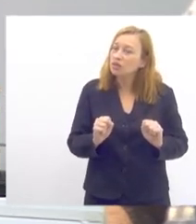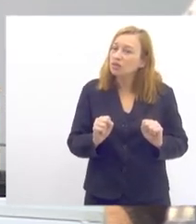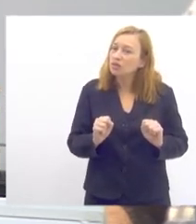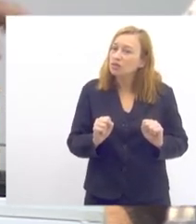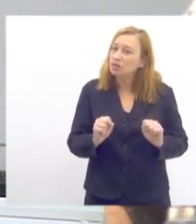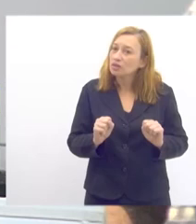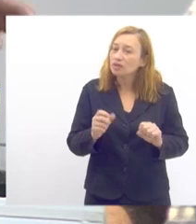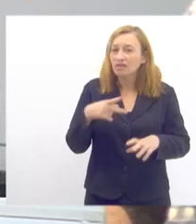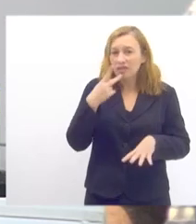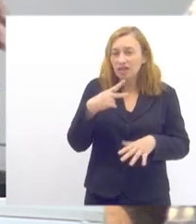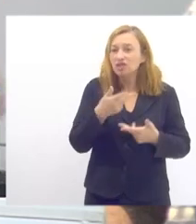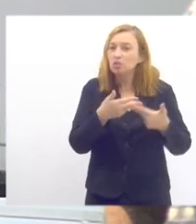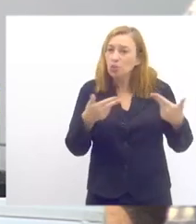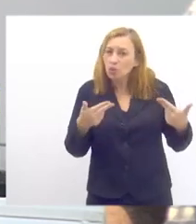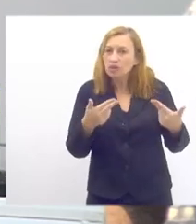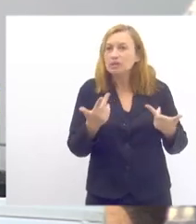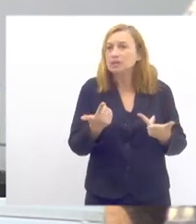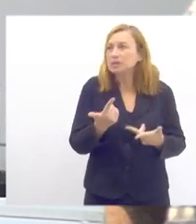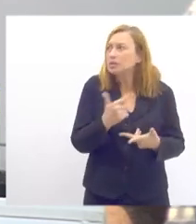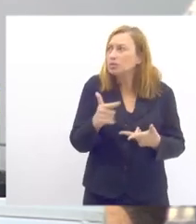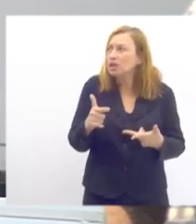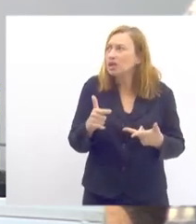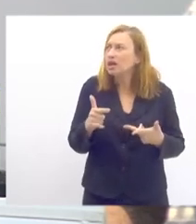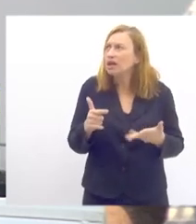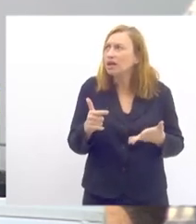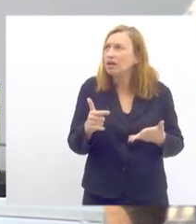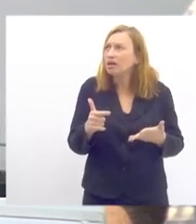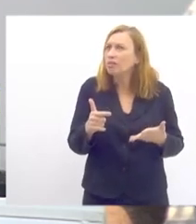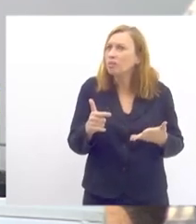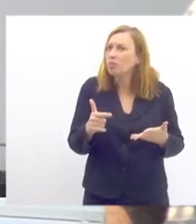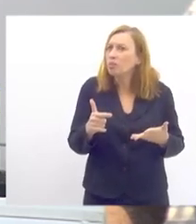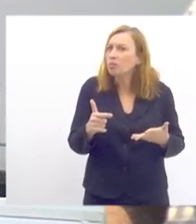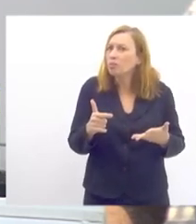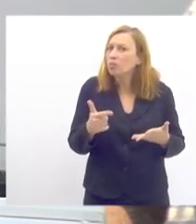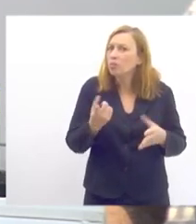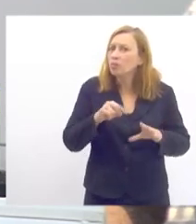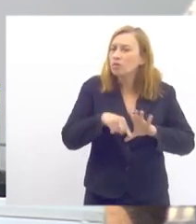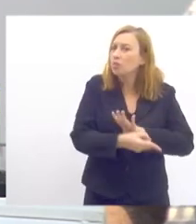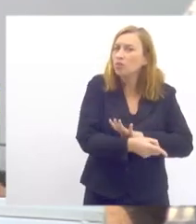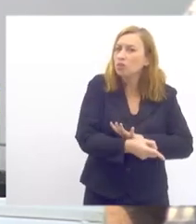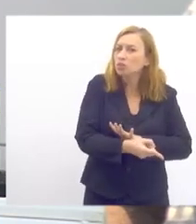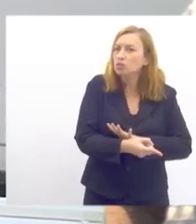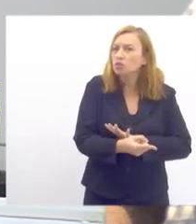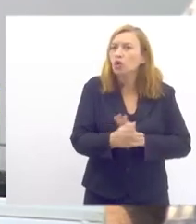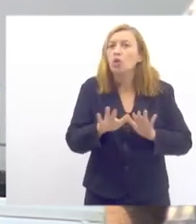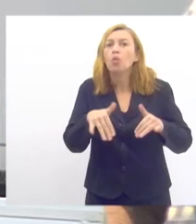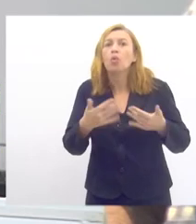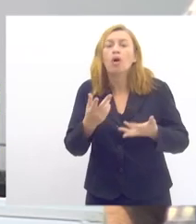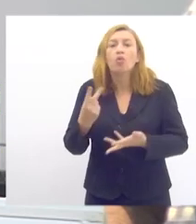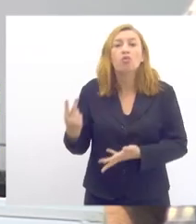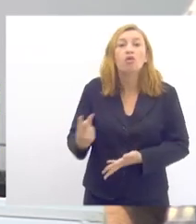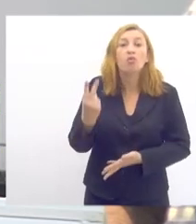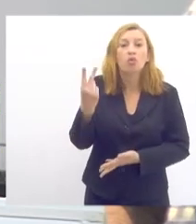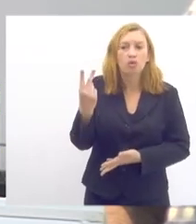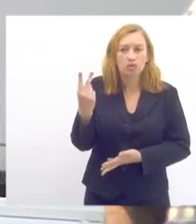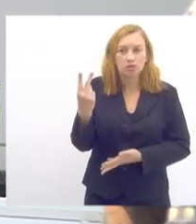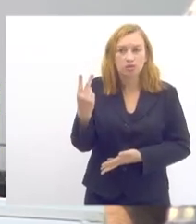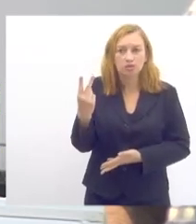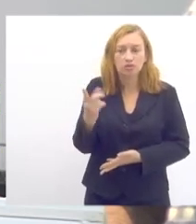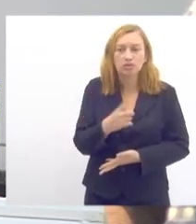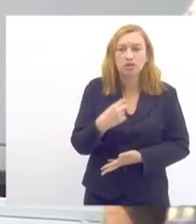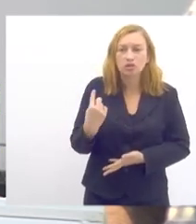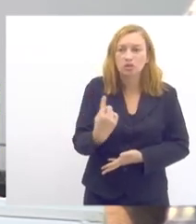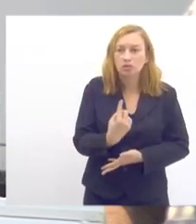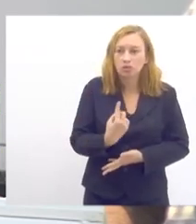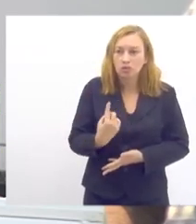gente está falando muito de coisas que a gente não tem ainda, não se aprofundou. Quais são os valores da nossa